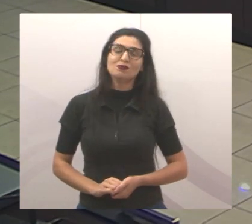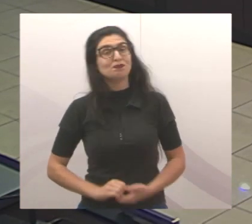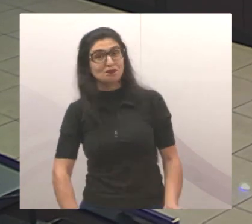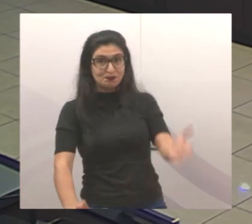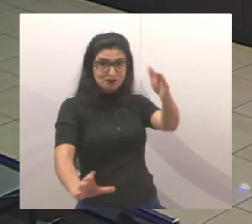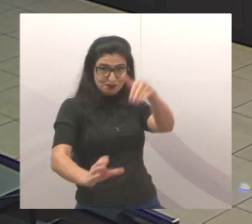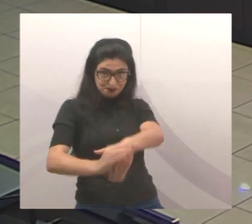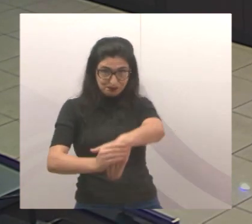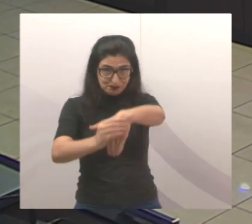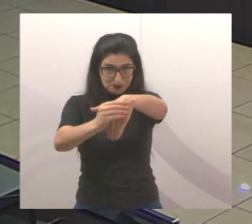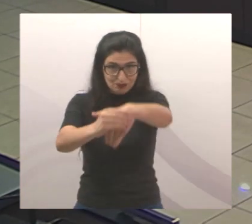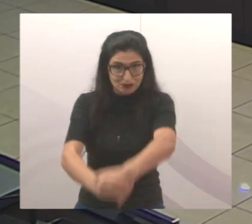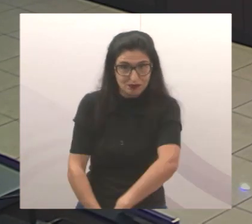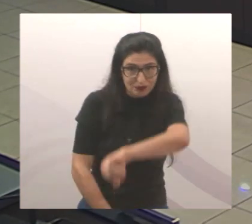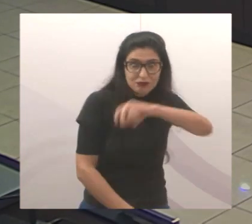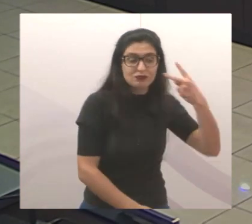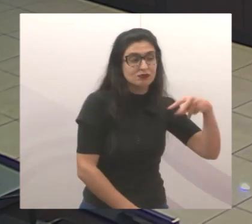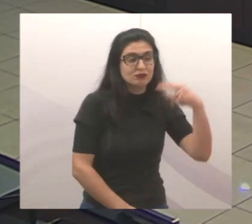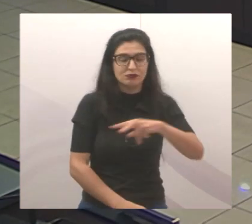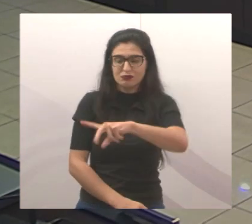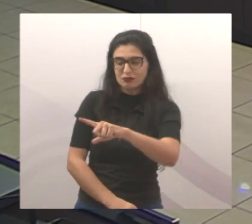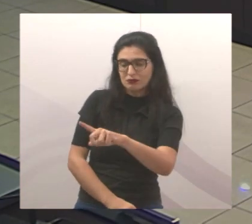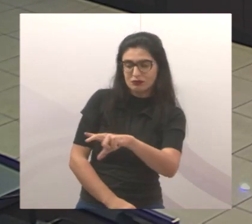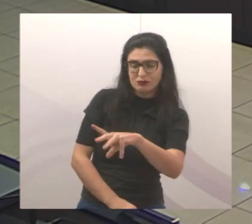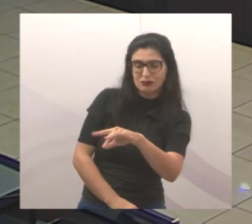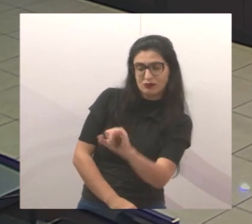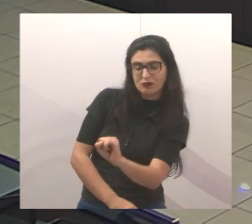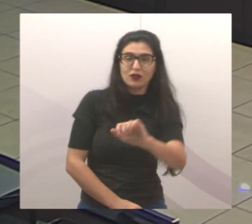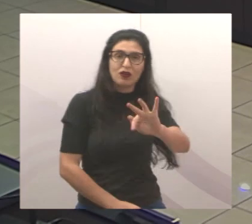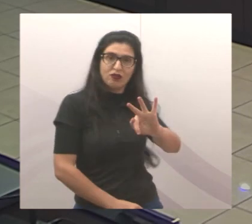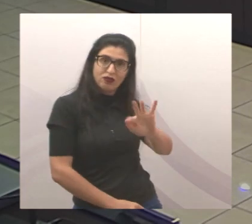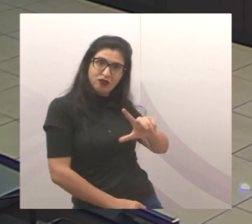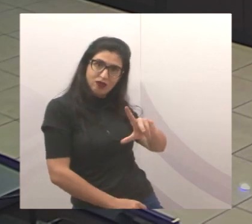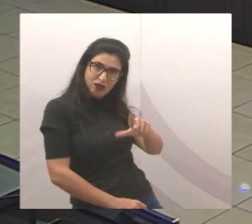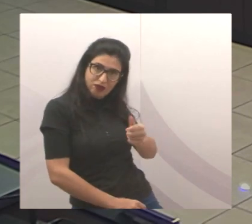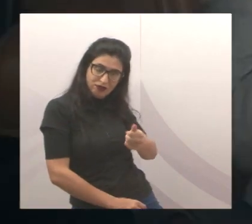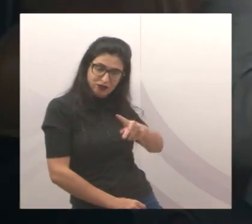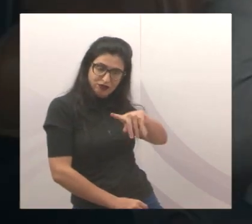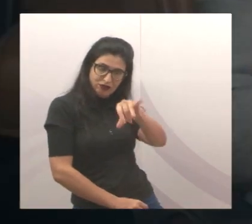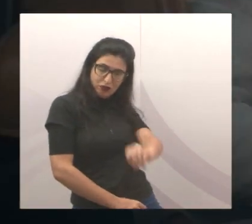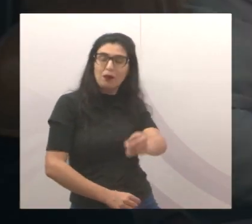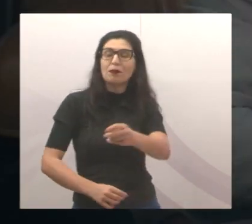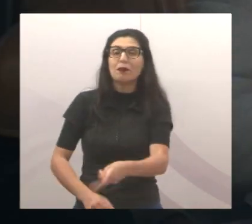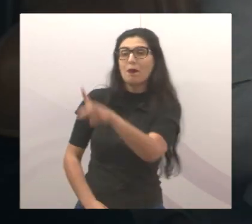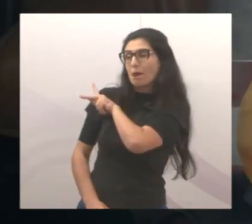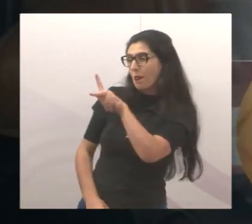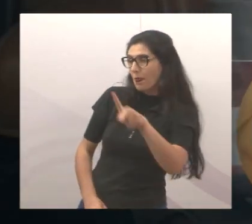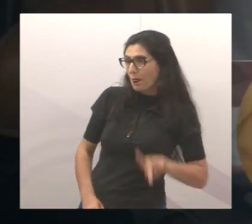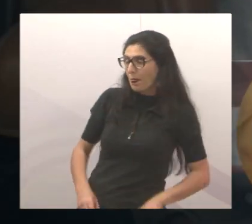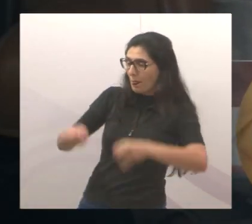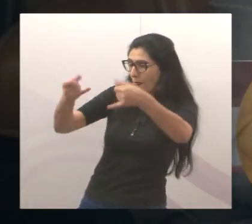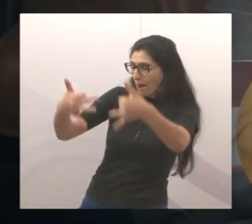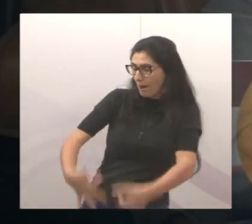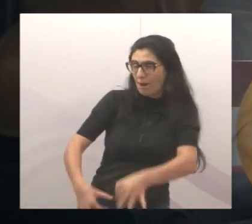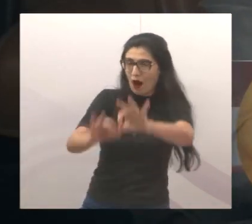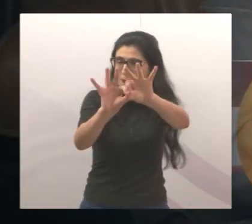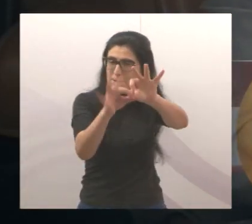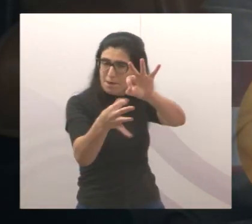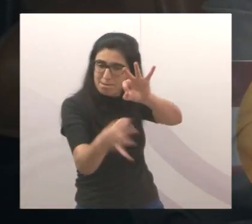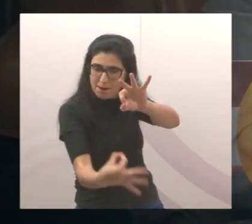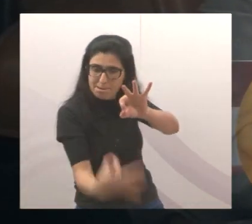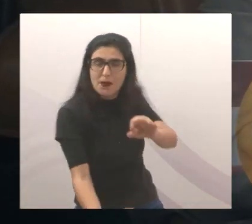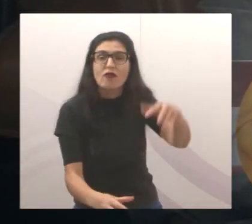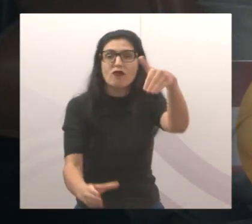Como vota o vereador Luiz Flávio? Senhor presidente, eu quero justificar aqui o meu voto